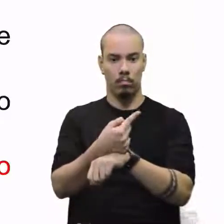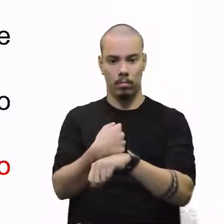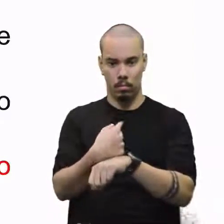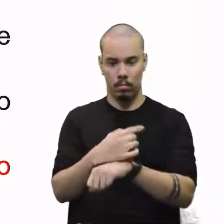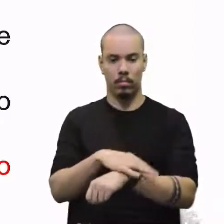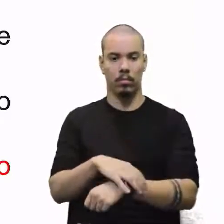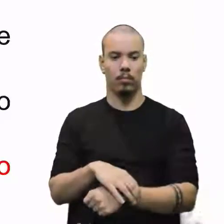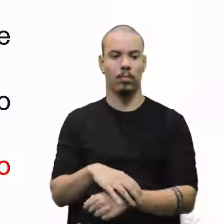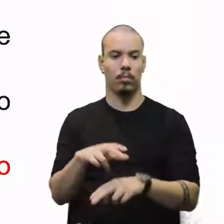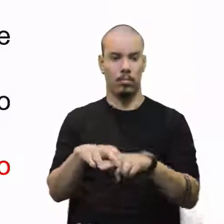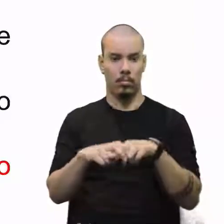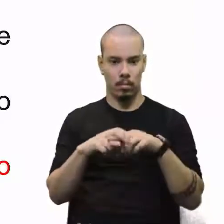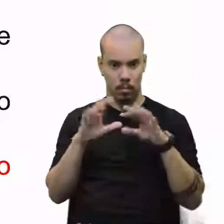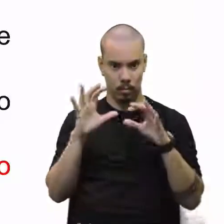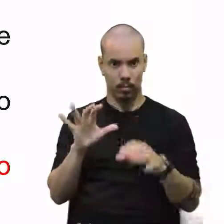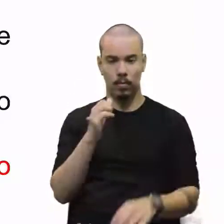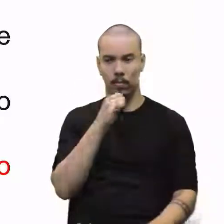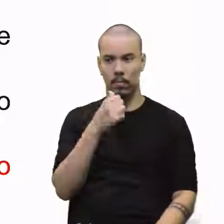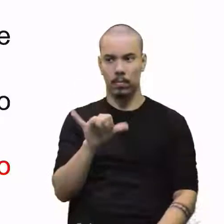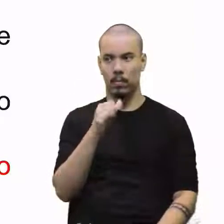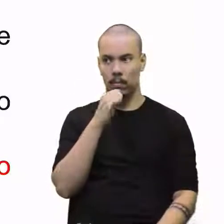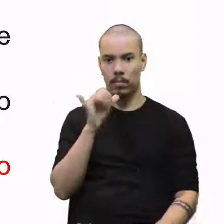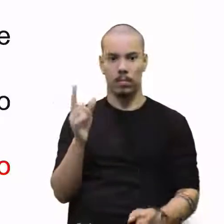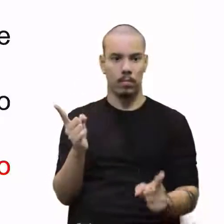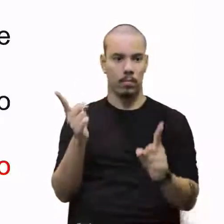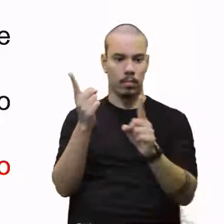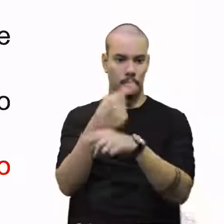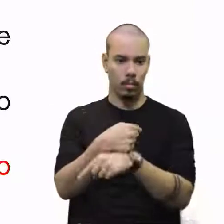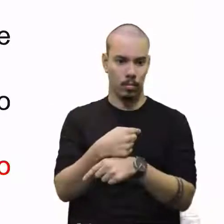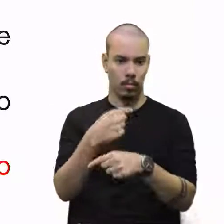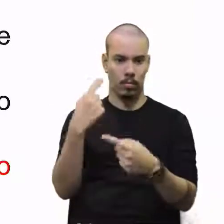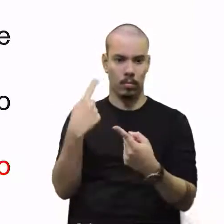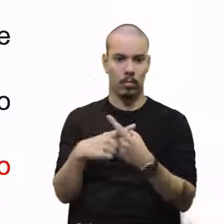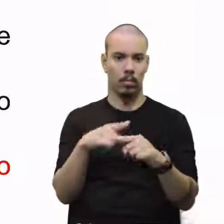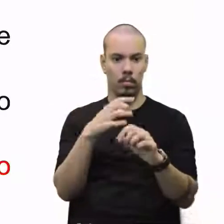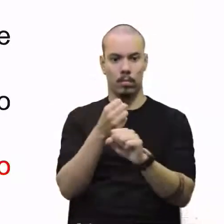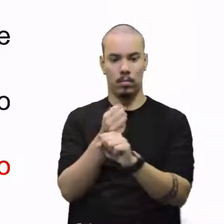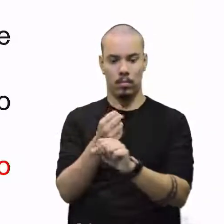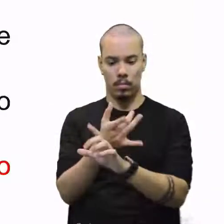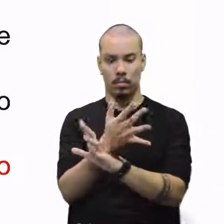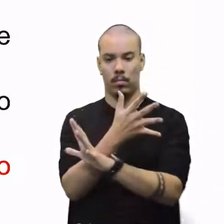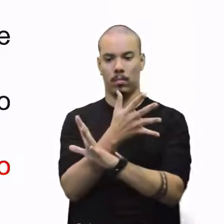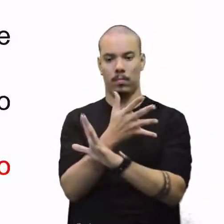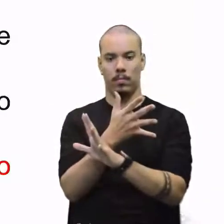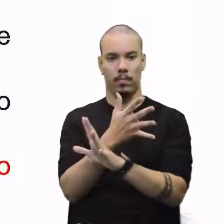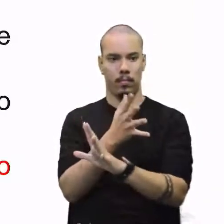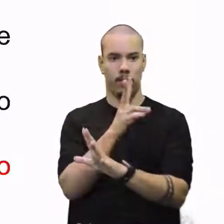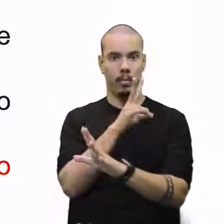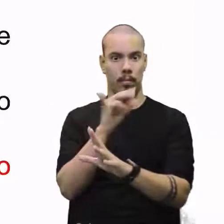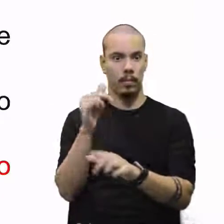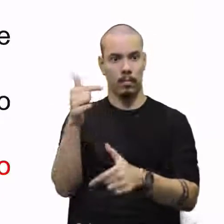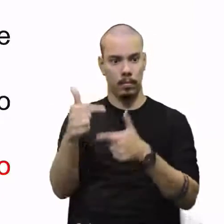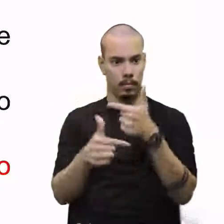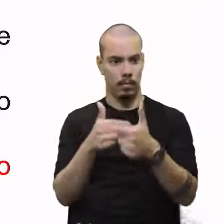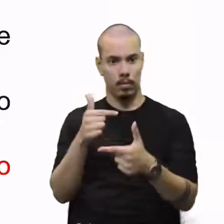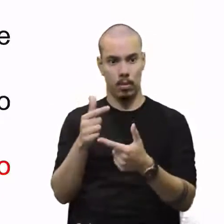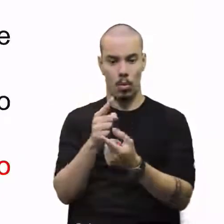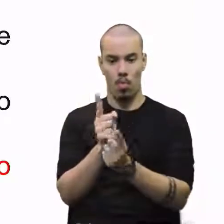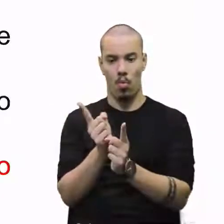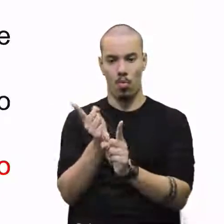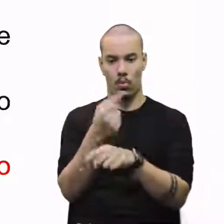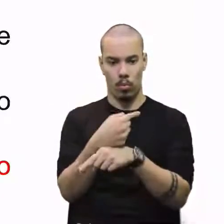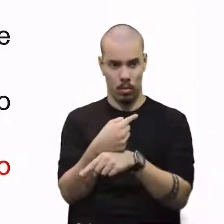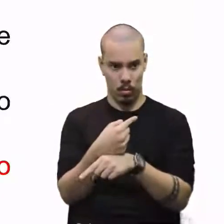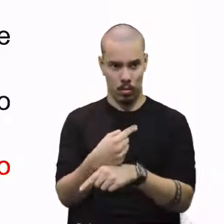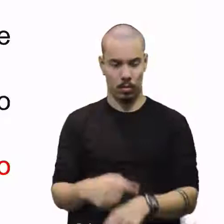no anel vai ser uma corrente anti-horária. Aí tem que criar um campo para repelir isso aí. Isso, vai trabalhar contra. Contrário para